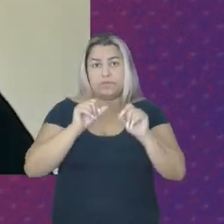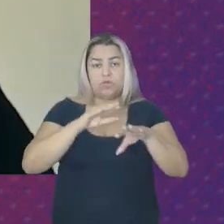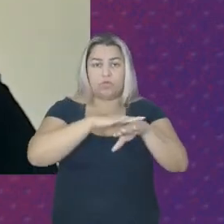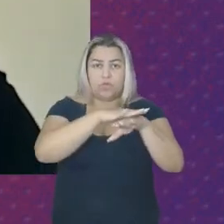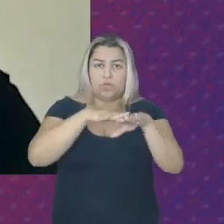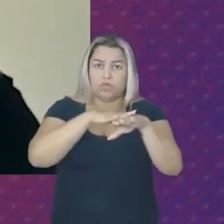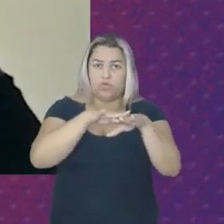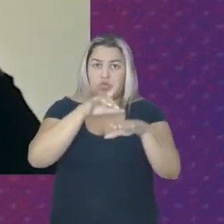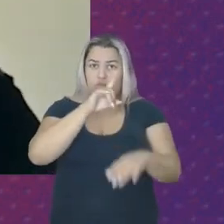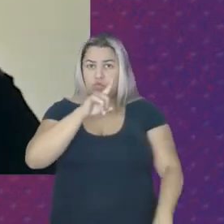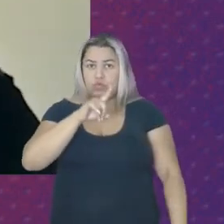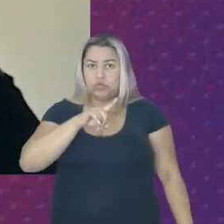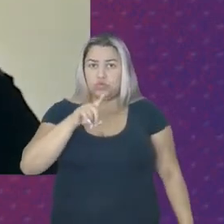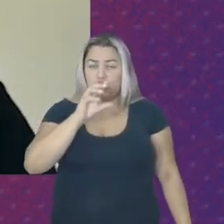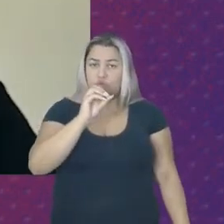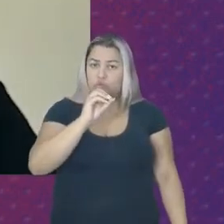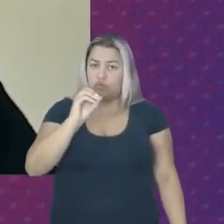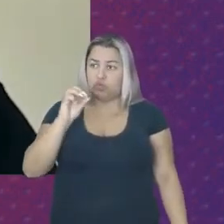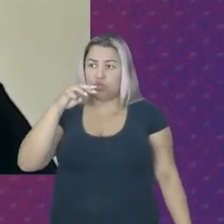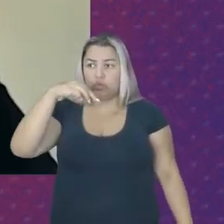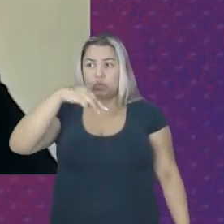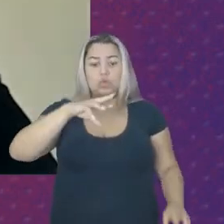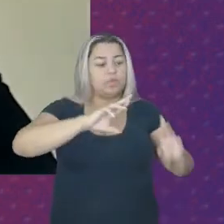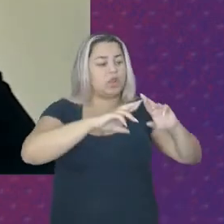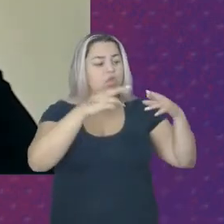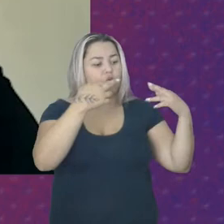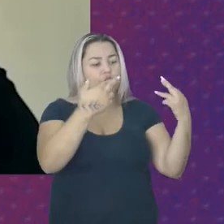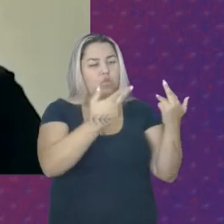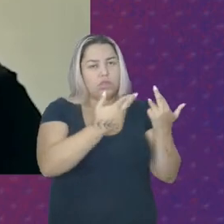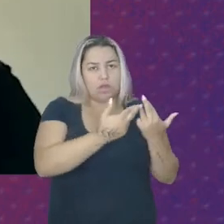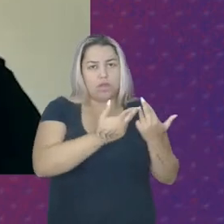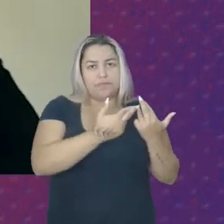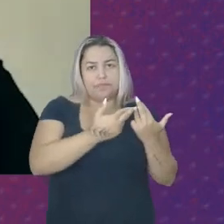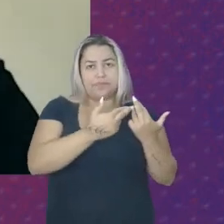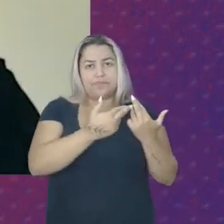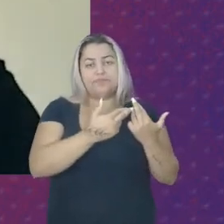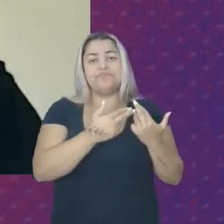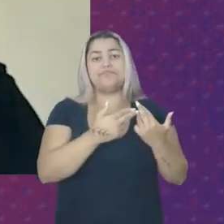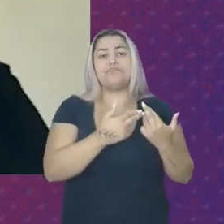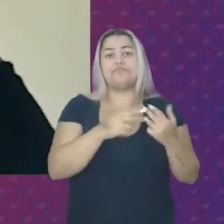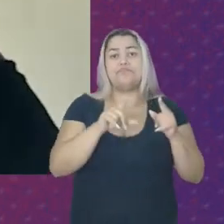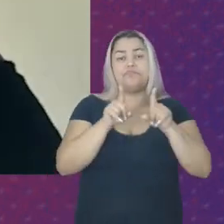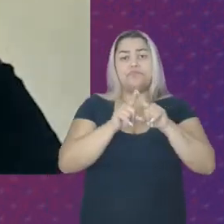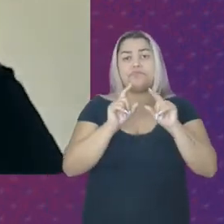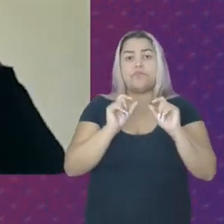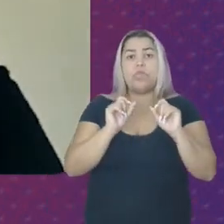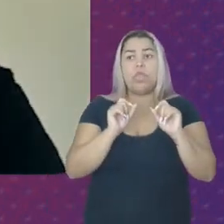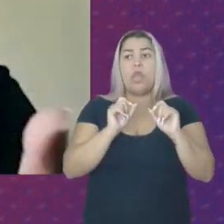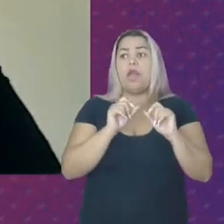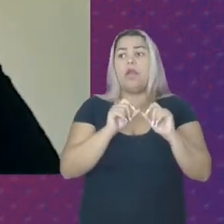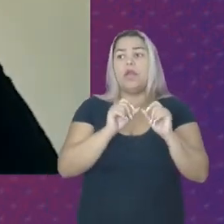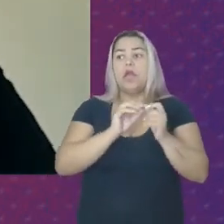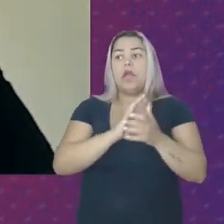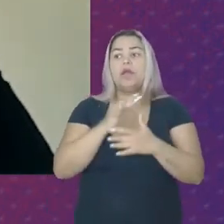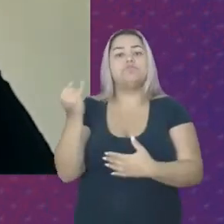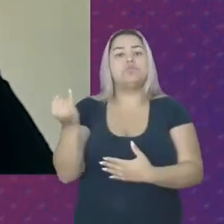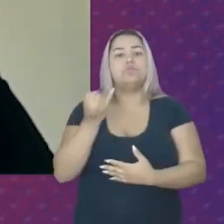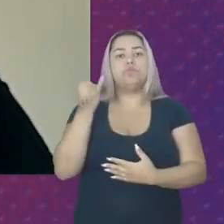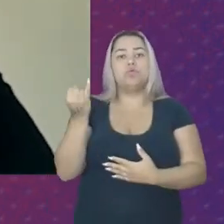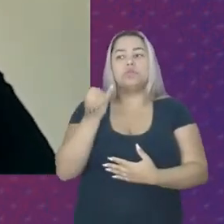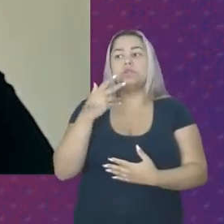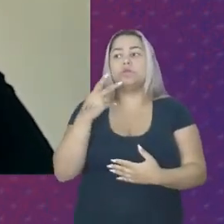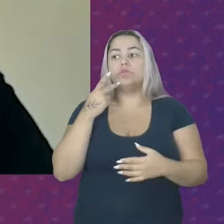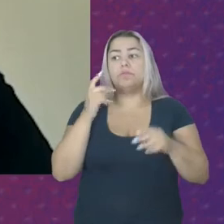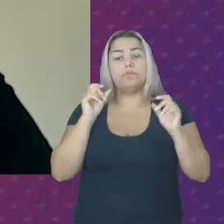no Zoom, ele pode ser um chamamento para uma reunião, uma plenária, desde que se trate desse assunto. Nádia, é tão importante assim que a